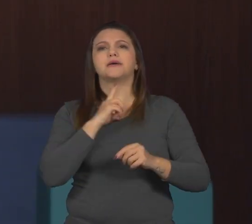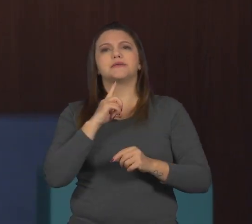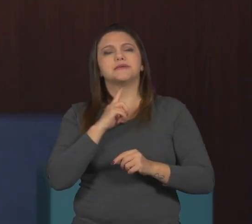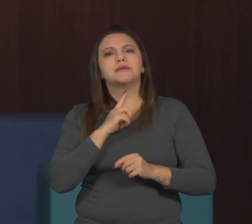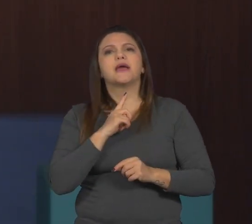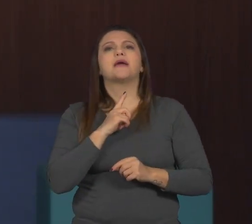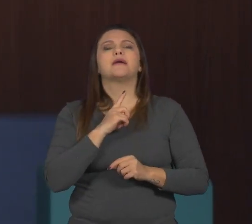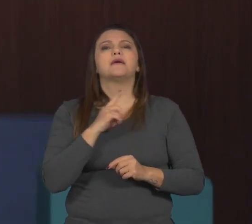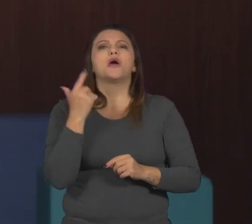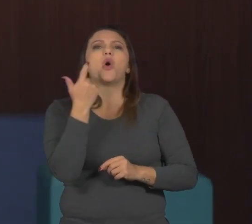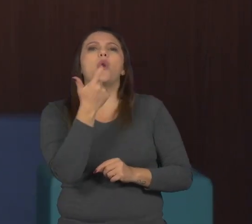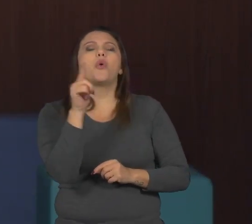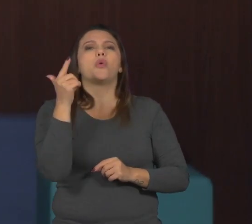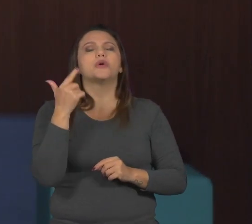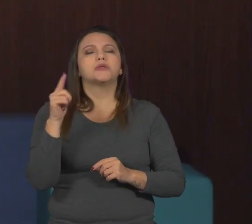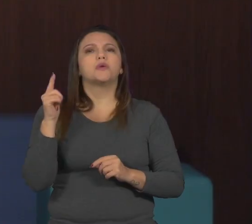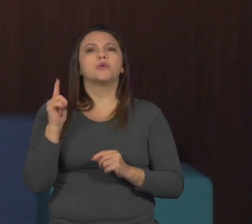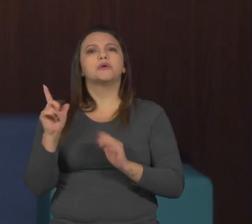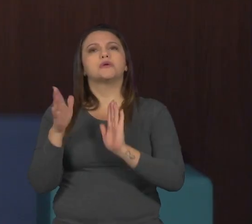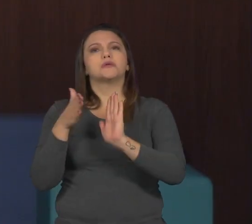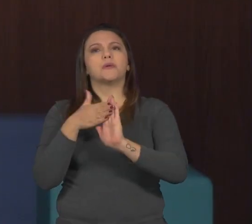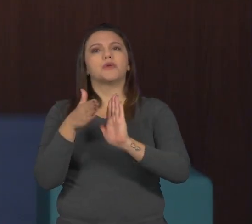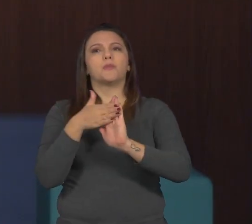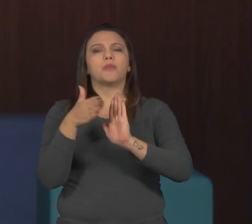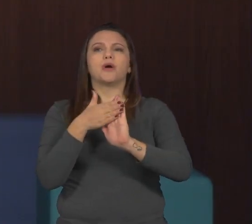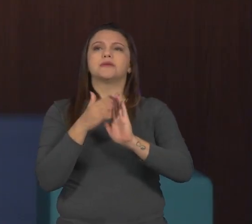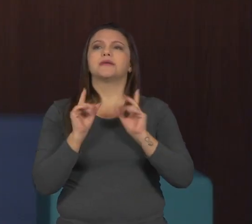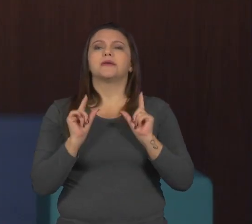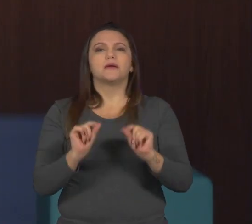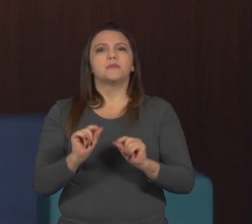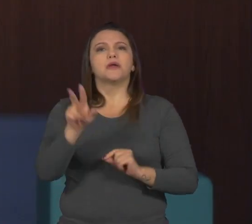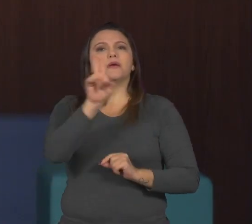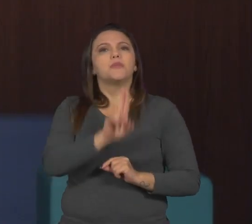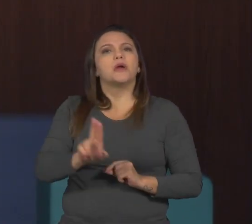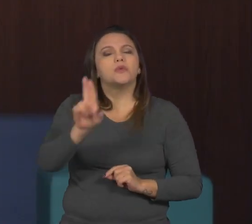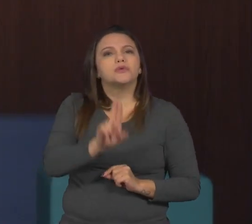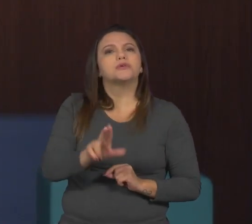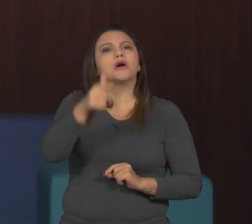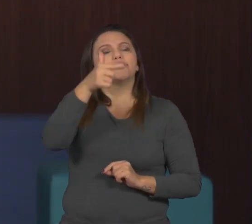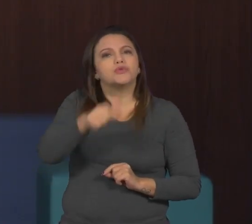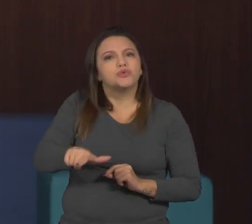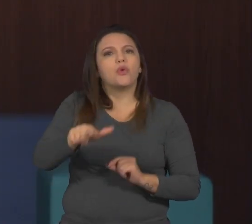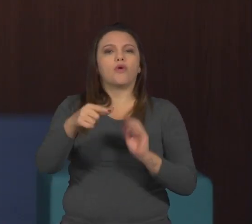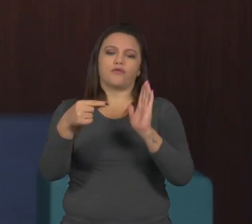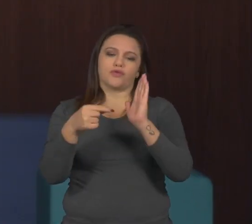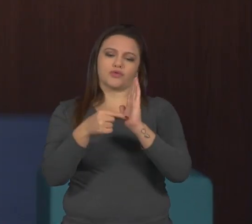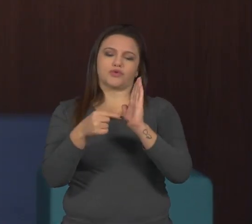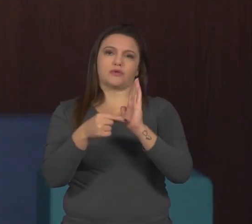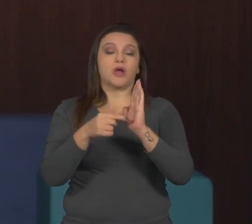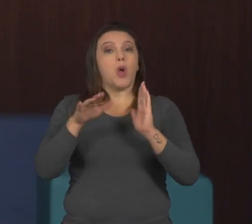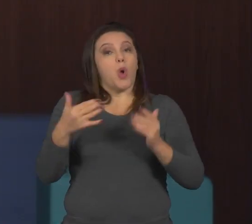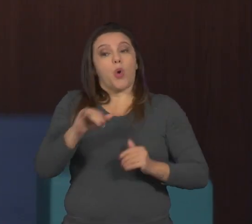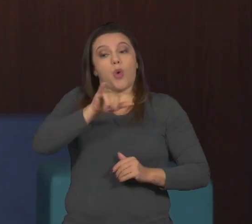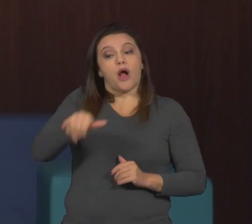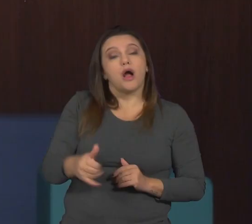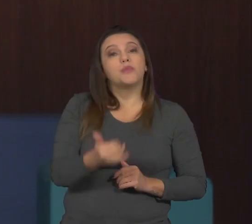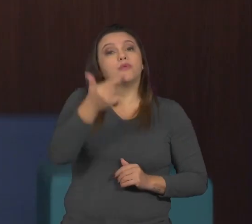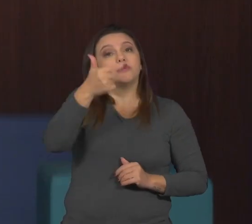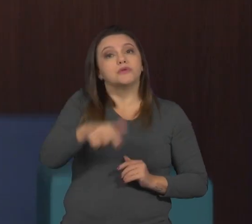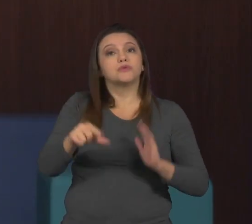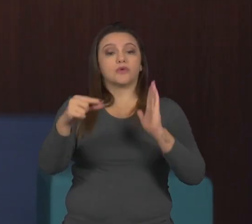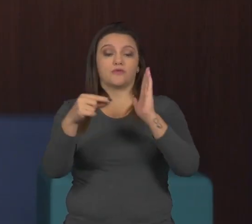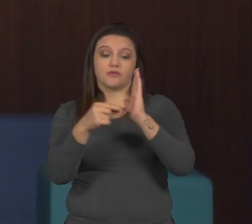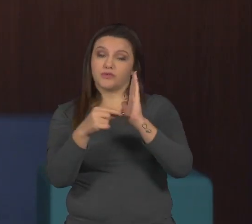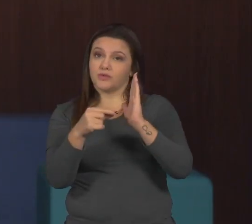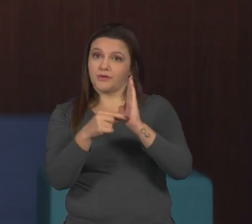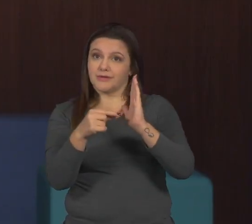várias outras propostas para se reusar software ou reutilizar software, né?